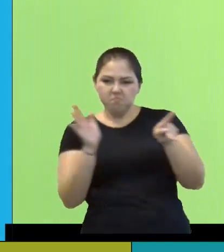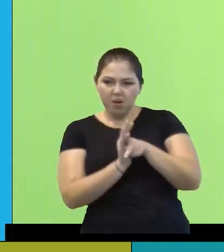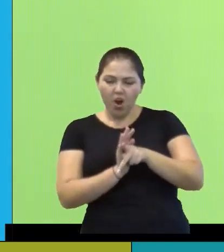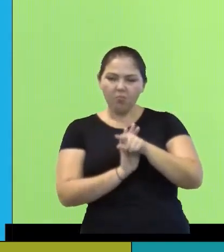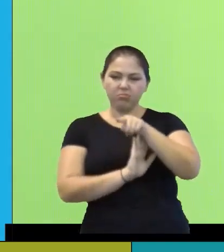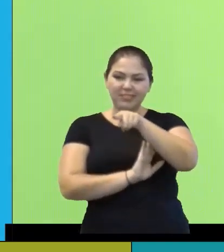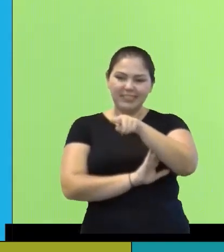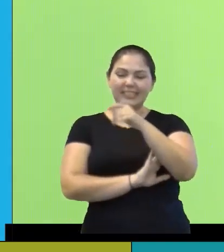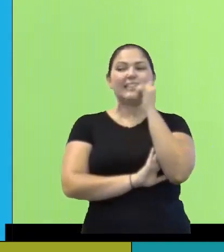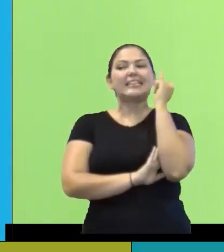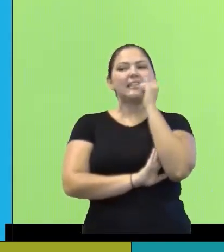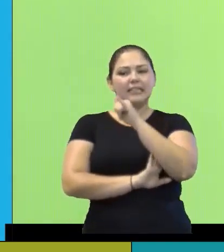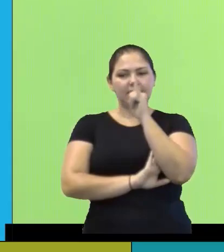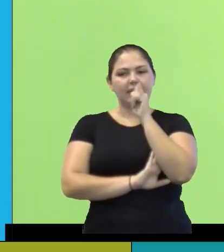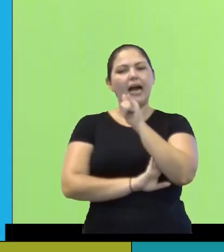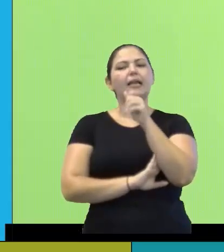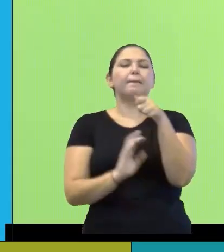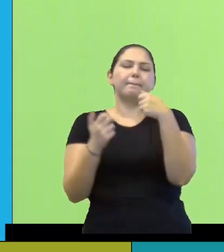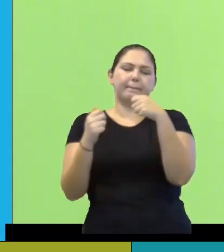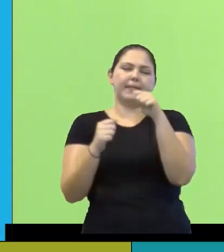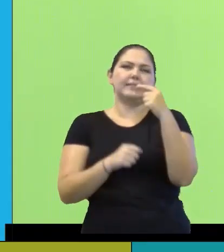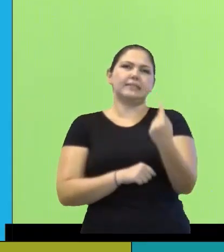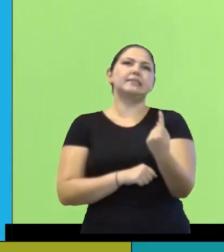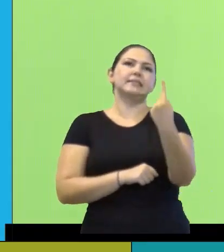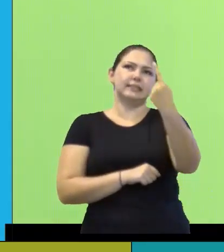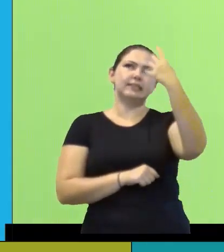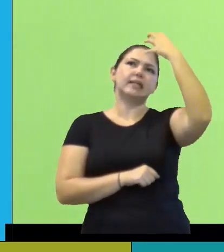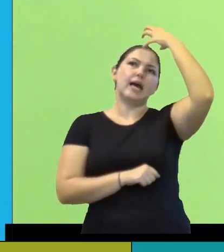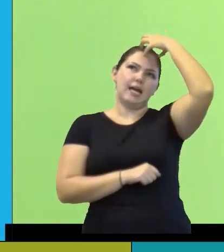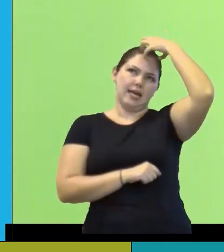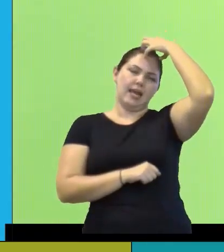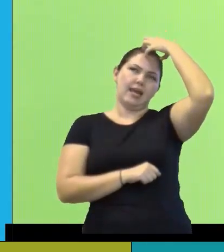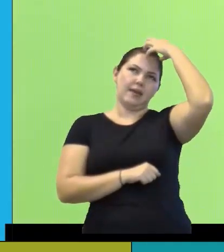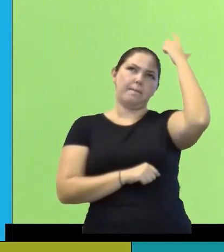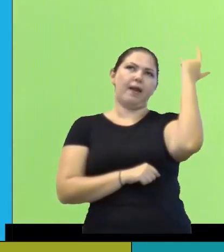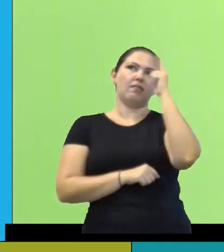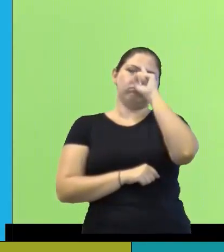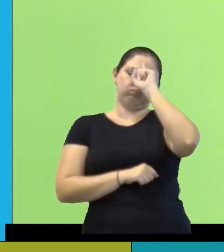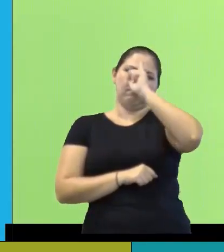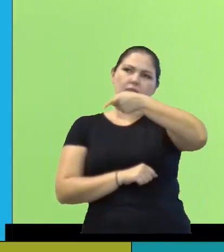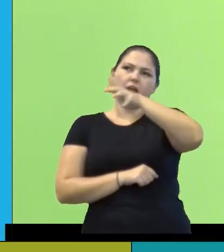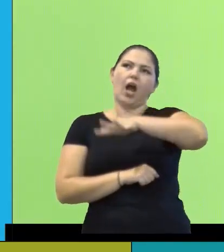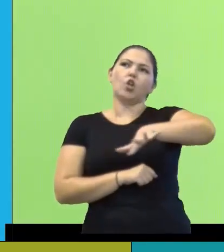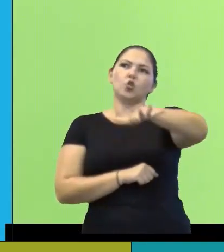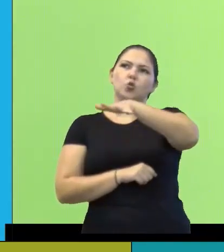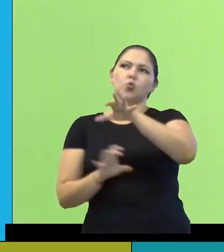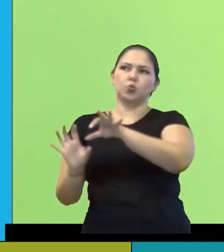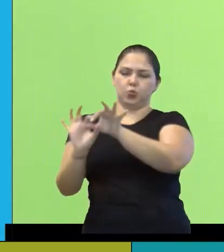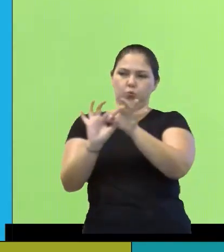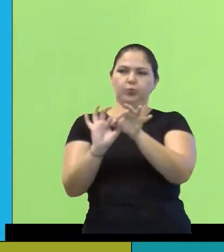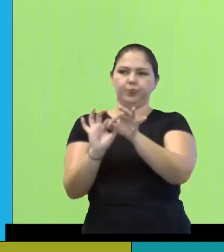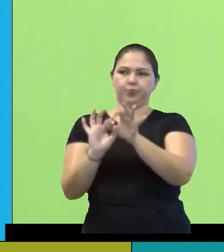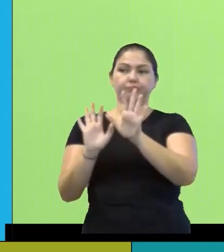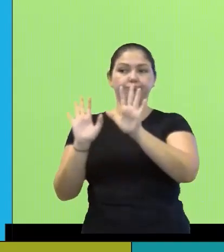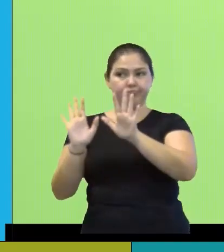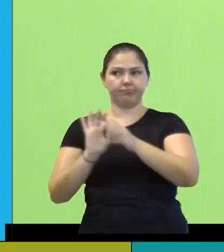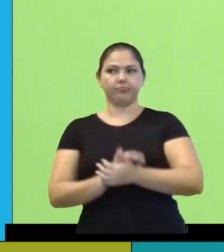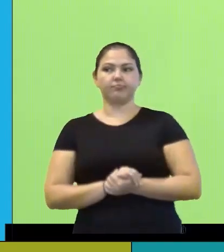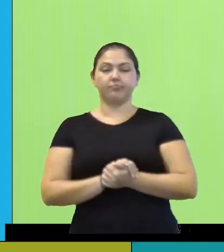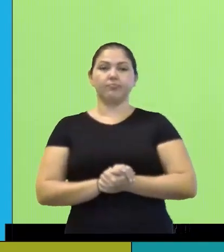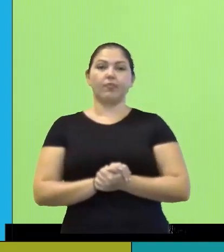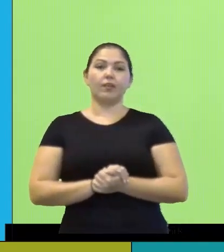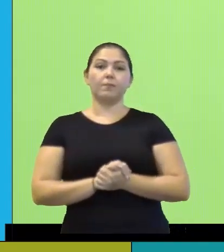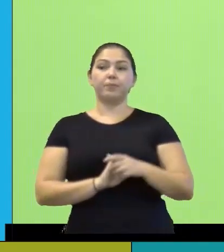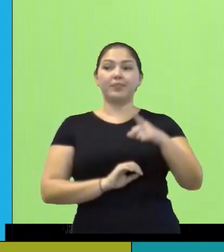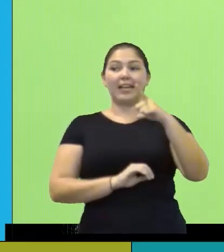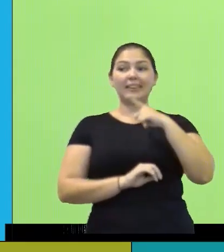no Comentários, não sei se vocês sabem, mas Tito Livio foi um dos mais importantes